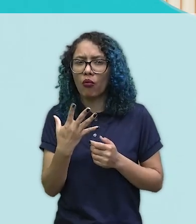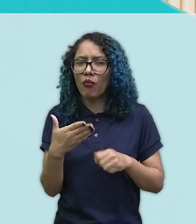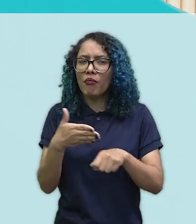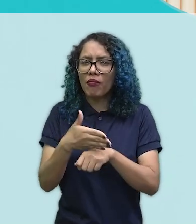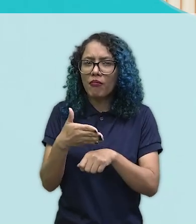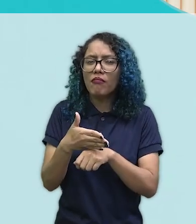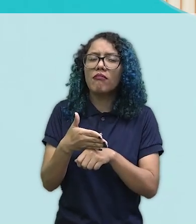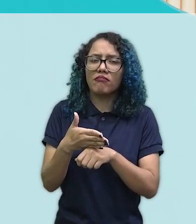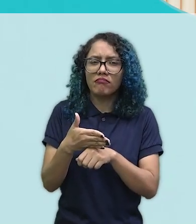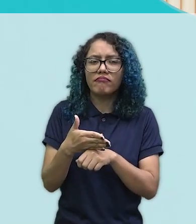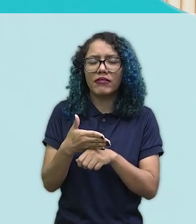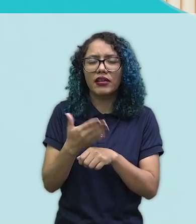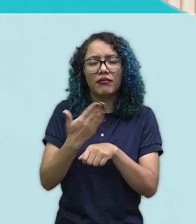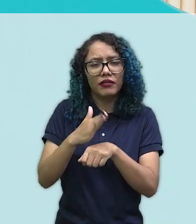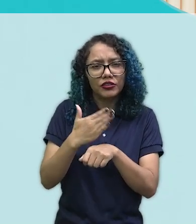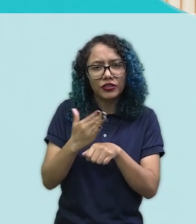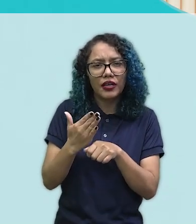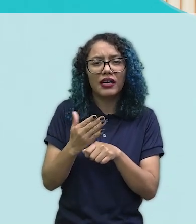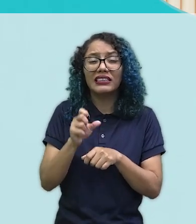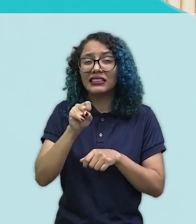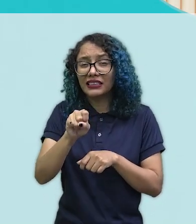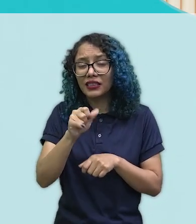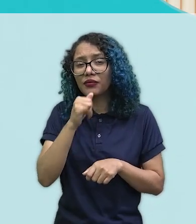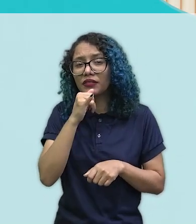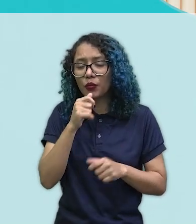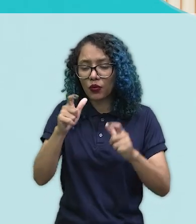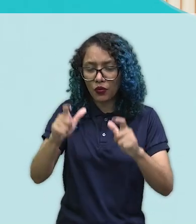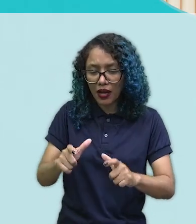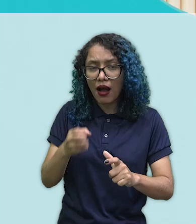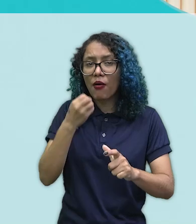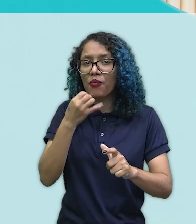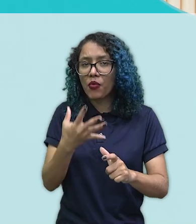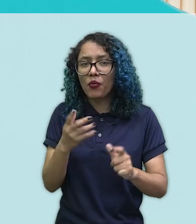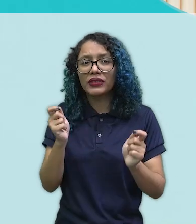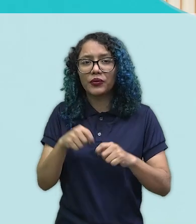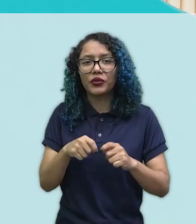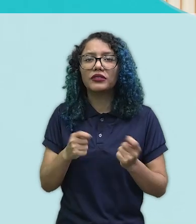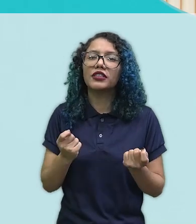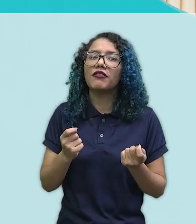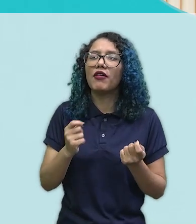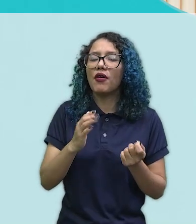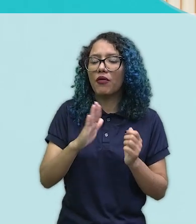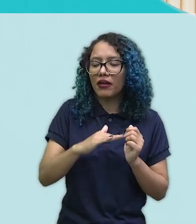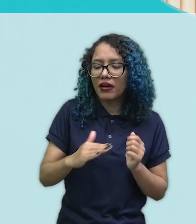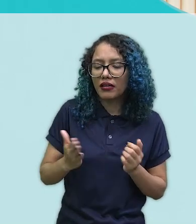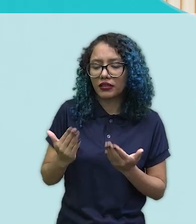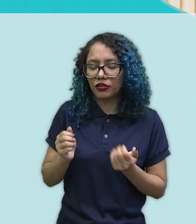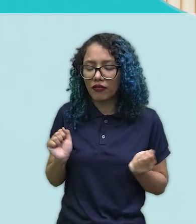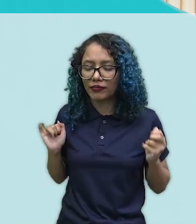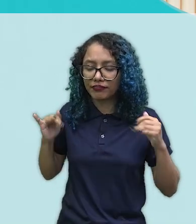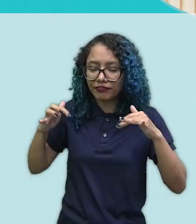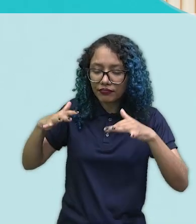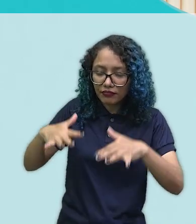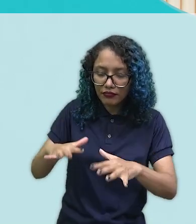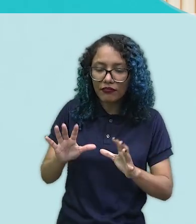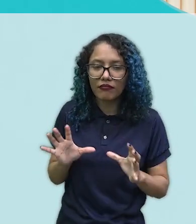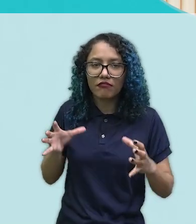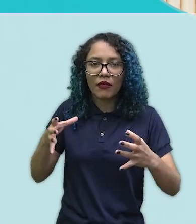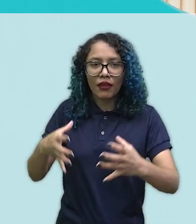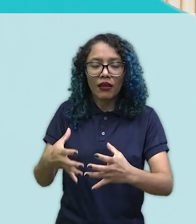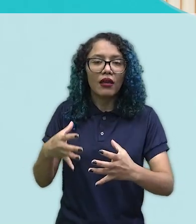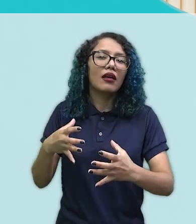você tendo um espaço adequado, onde você possa reunir as crianças, os jovens, as pessoas em geral,